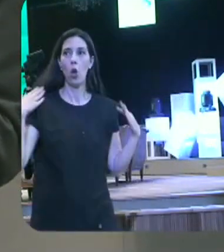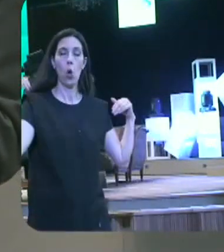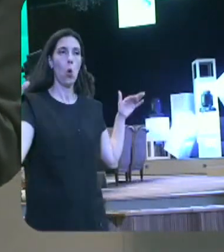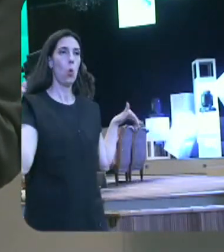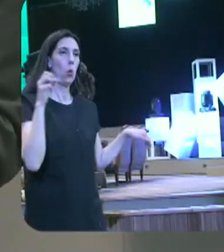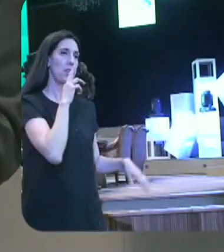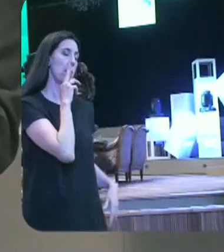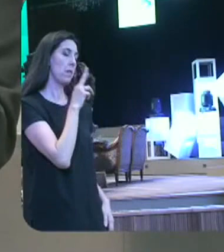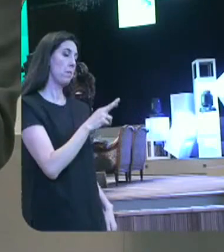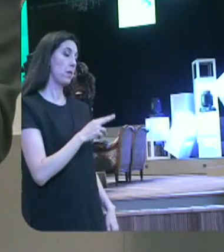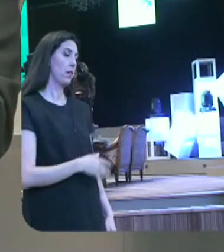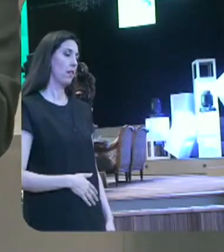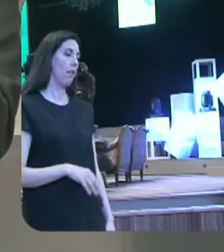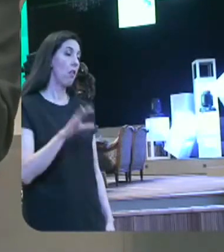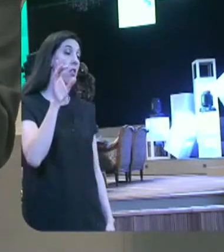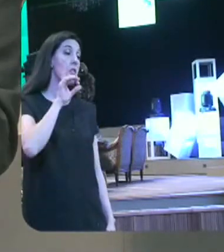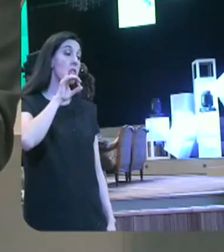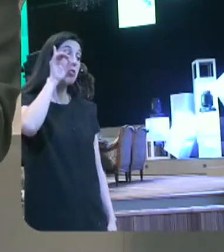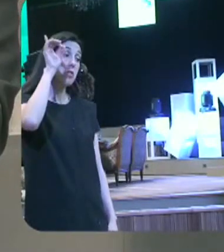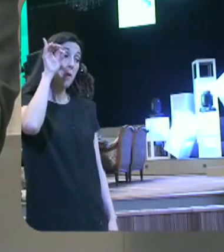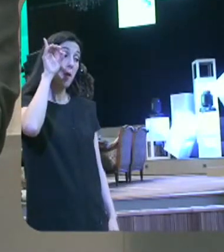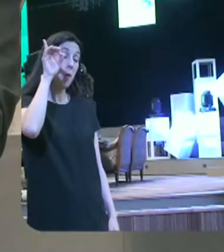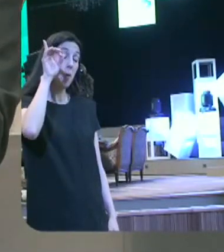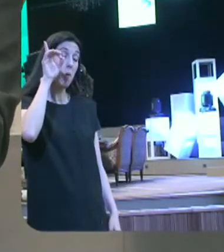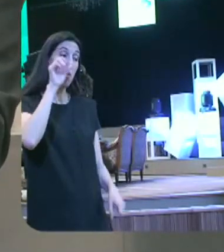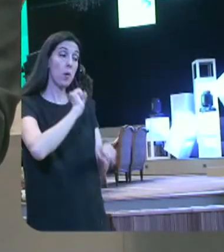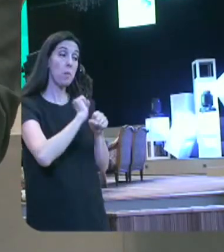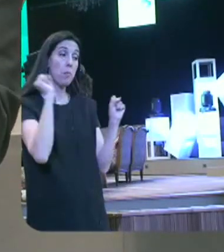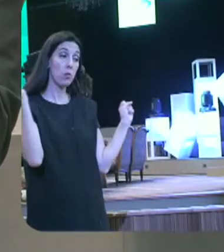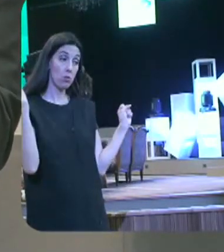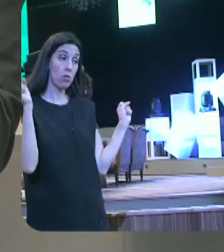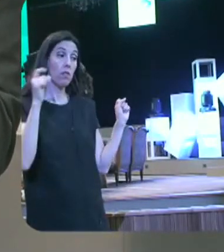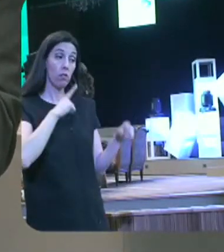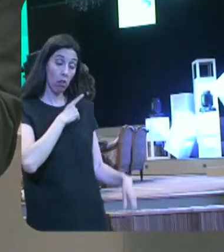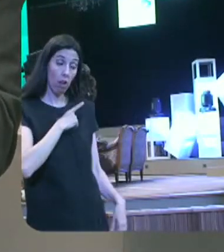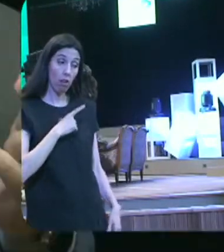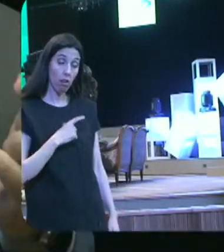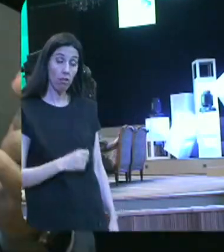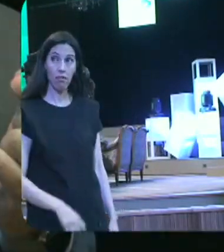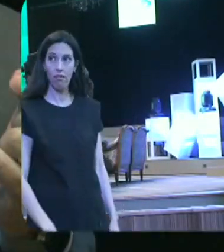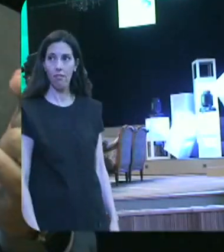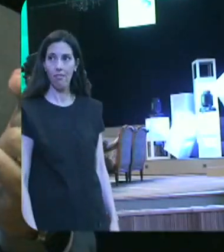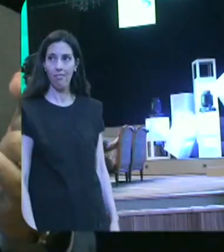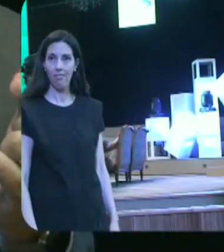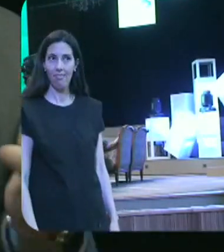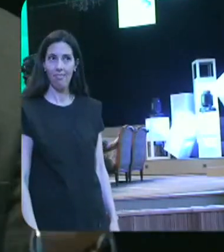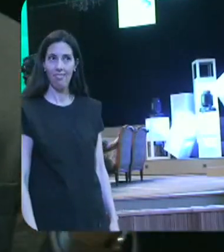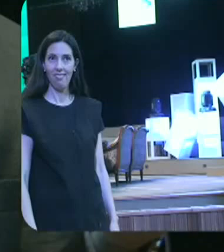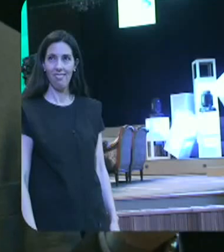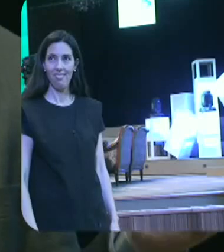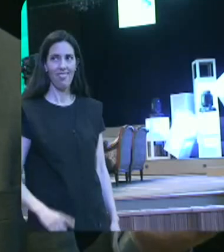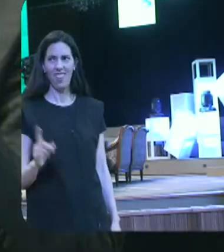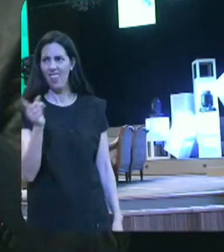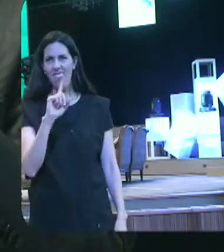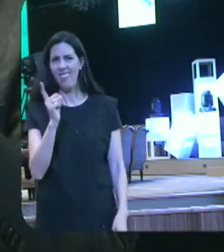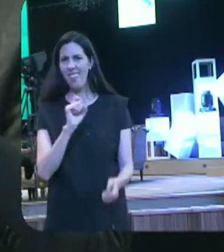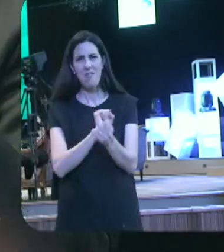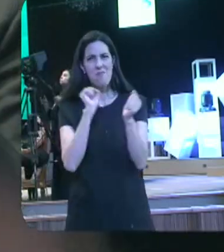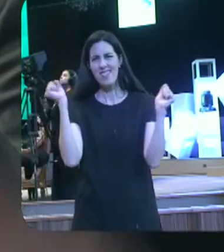anjo respondeu: existe alguma coisa impossível para Deus? Está